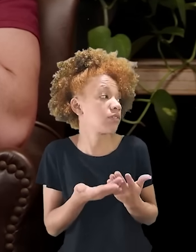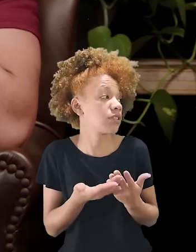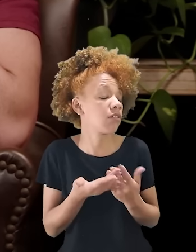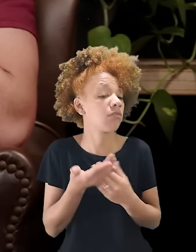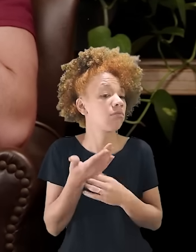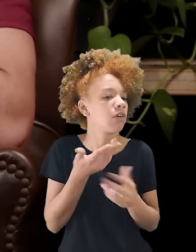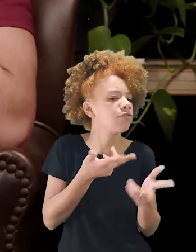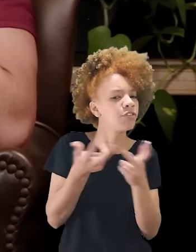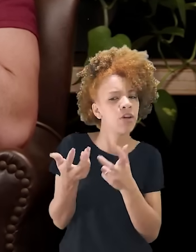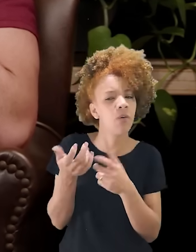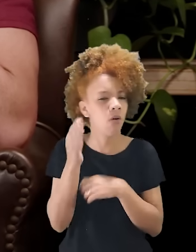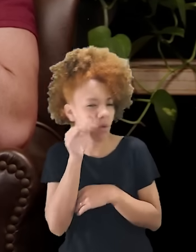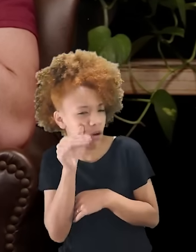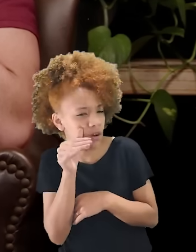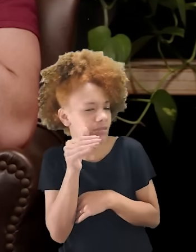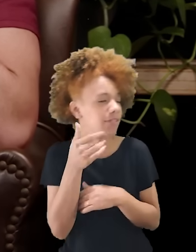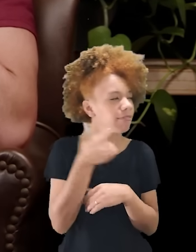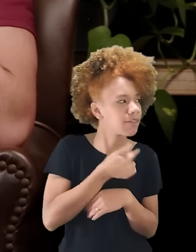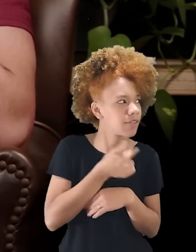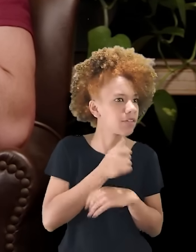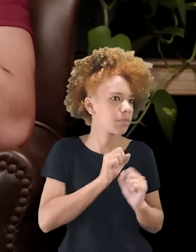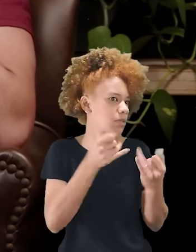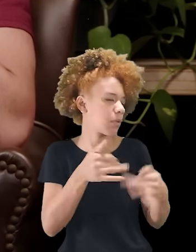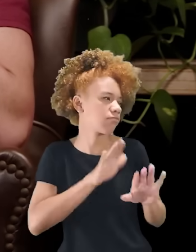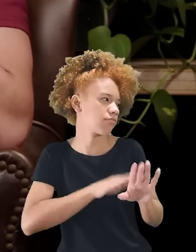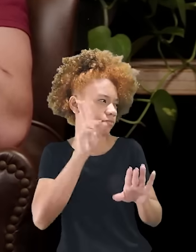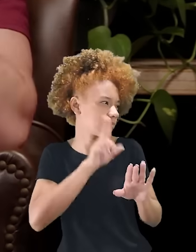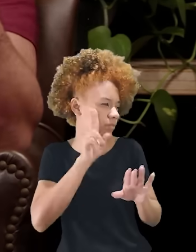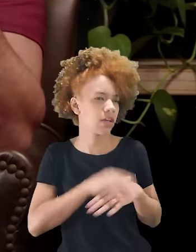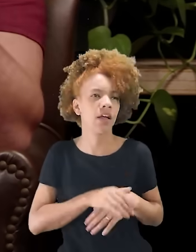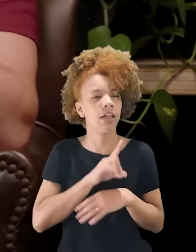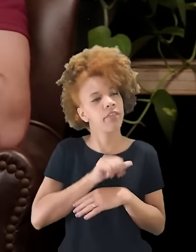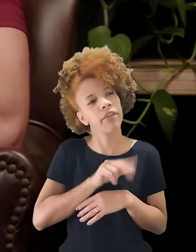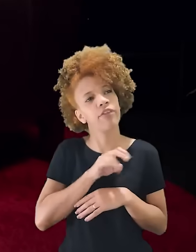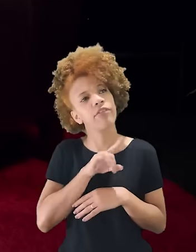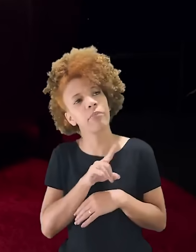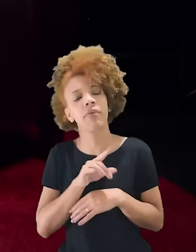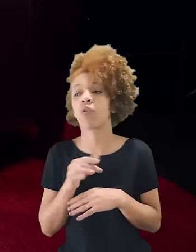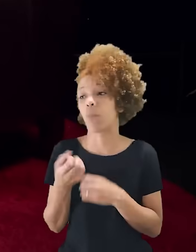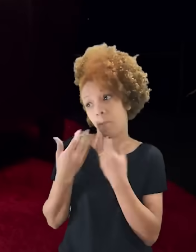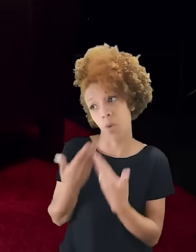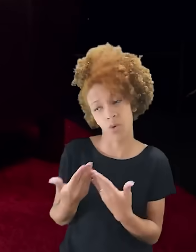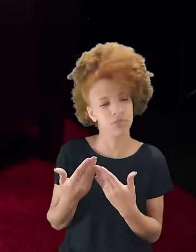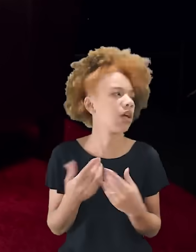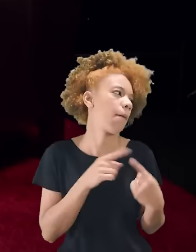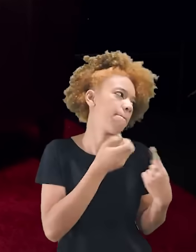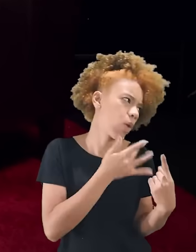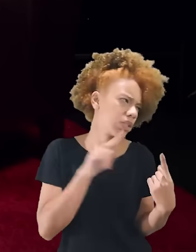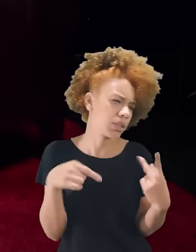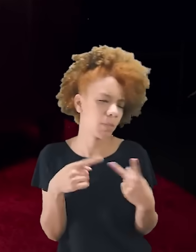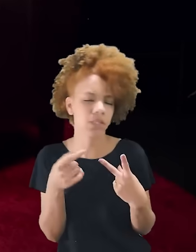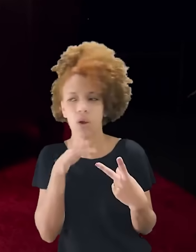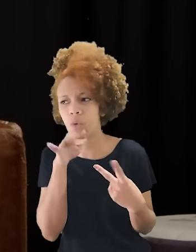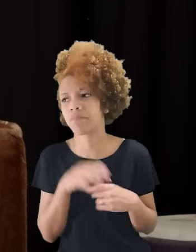coisas engraçadas curiosas que tu pode ter você deve ter história de bastidor para caramba Você falou do ban coisas coisas boas vamos na boa depois na ruim